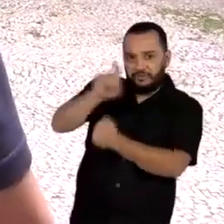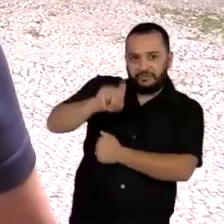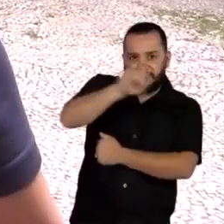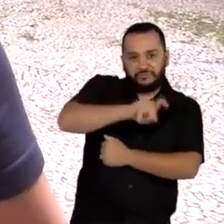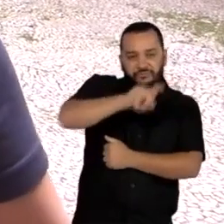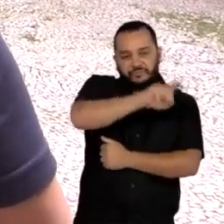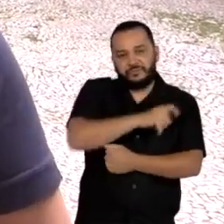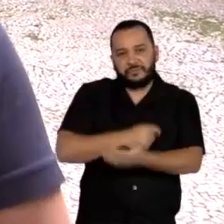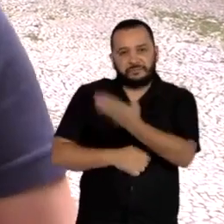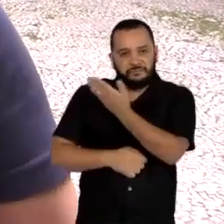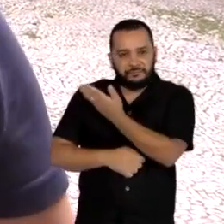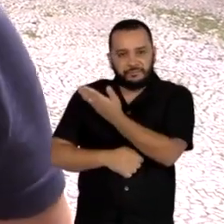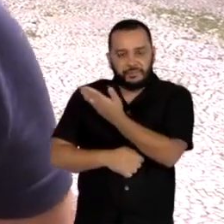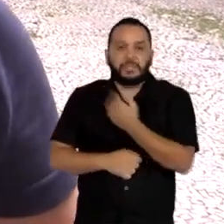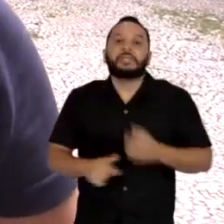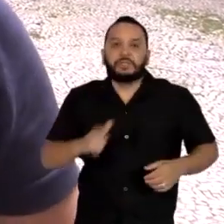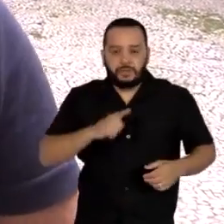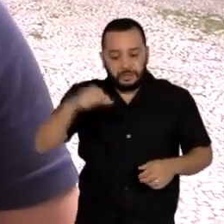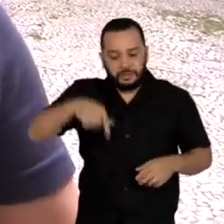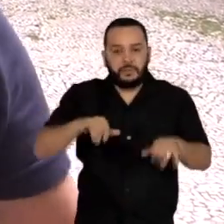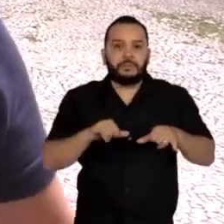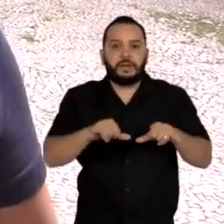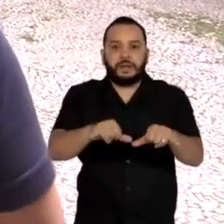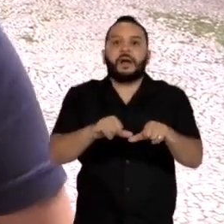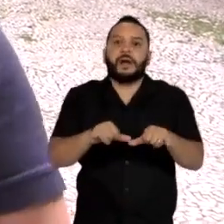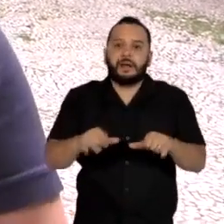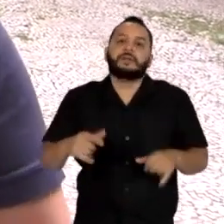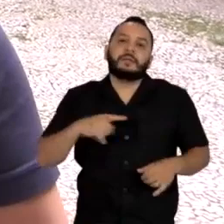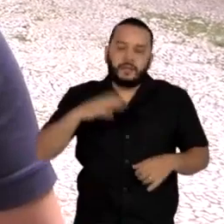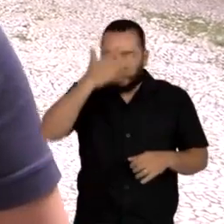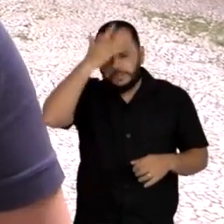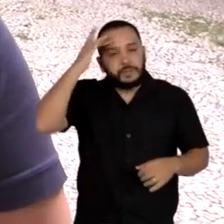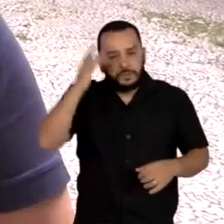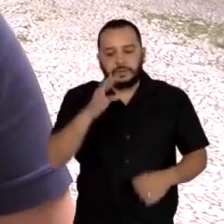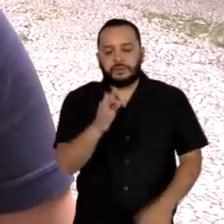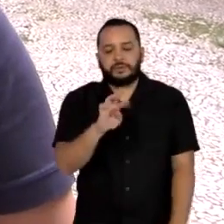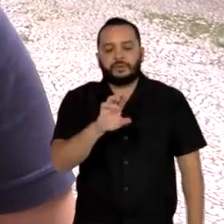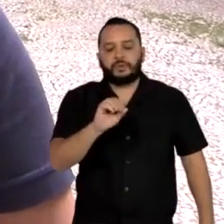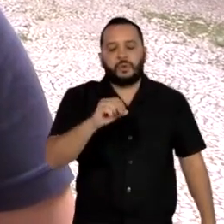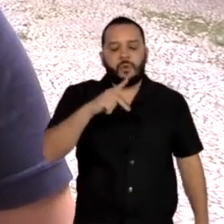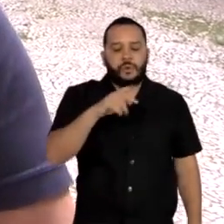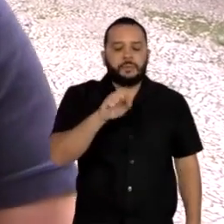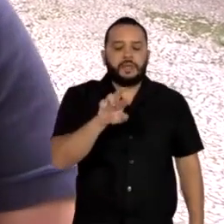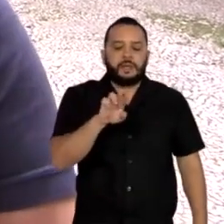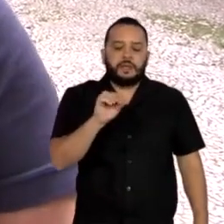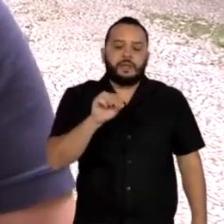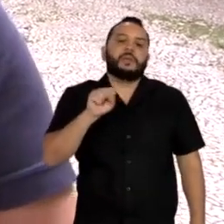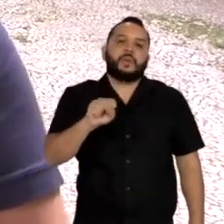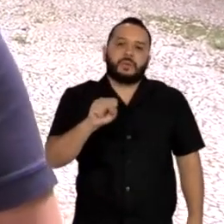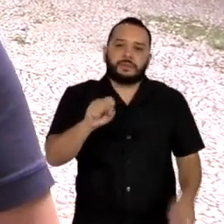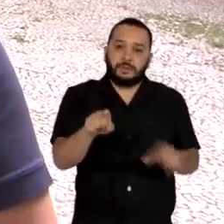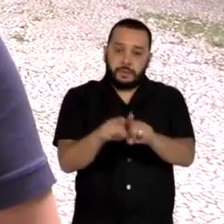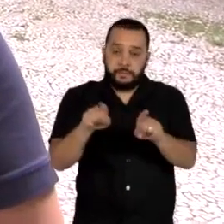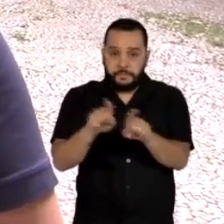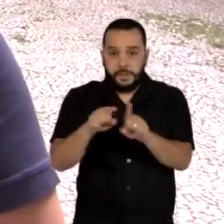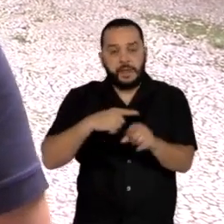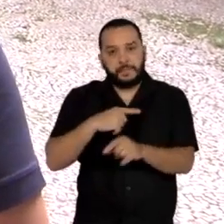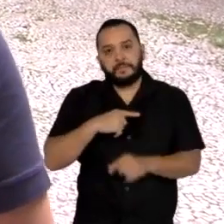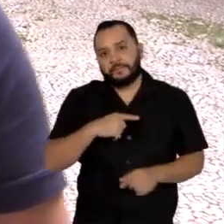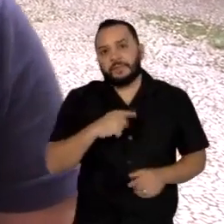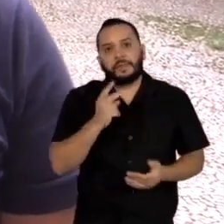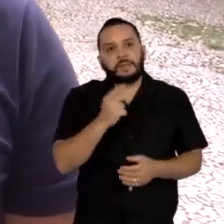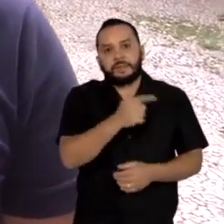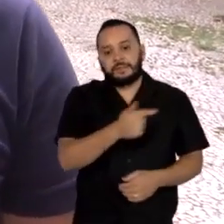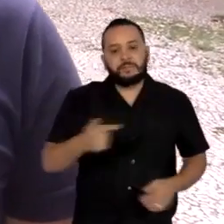Aqui você tinha, por exemplo, um mercado, né? Mercado dos tropeiros e também uma vez por semana ocorria,